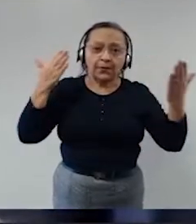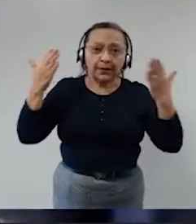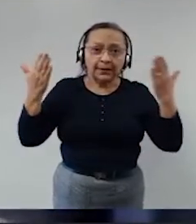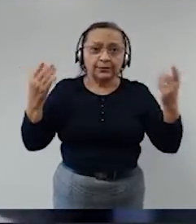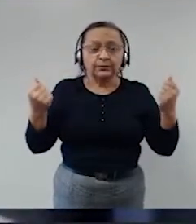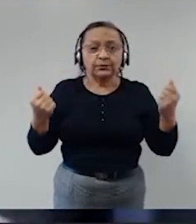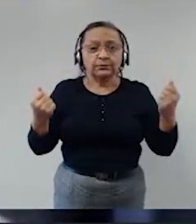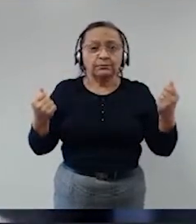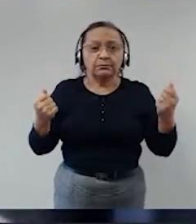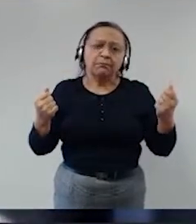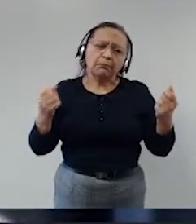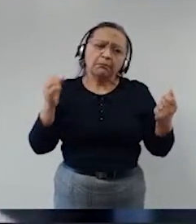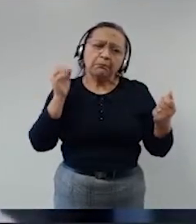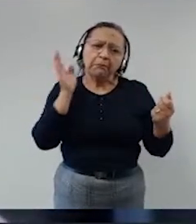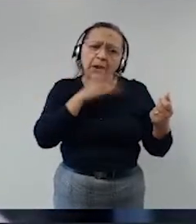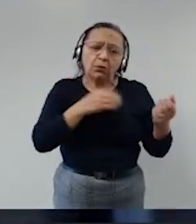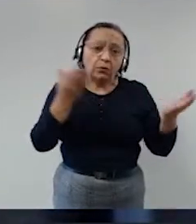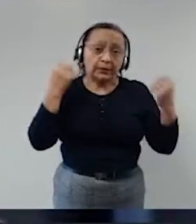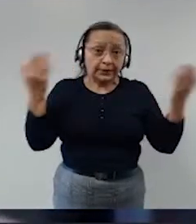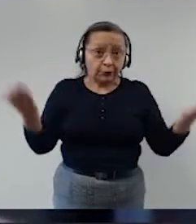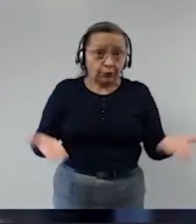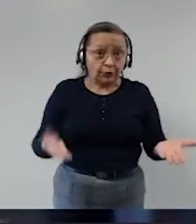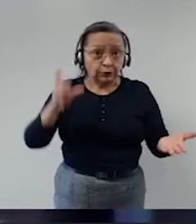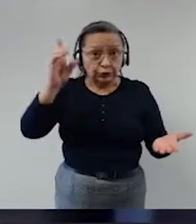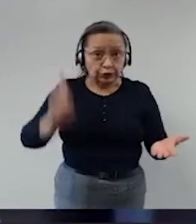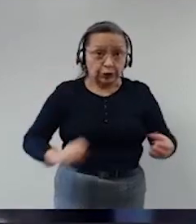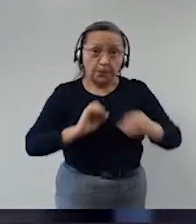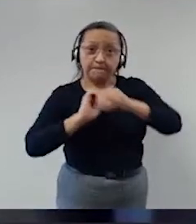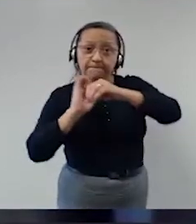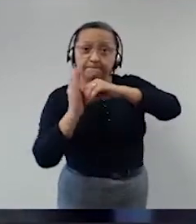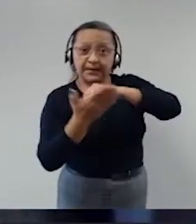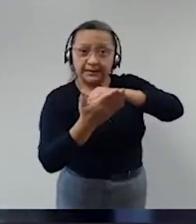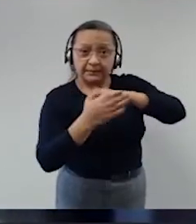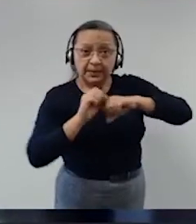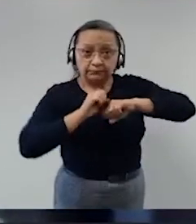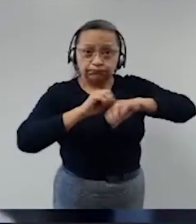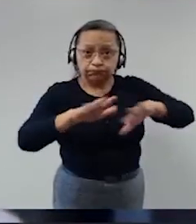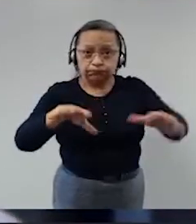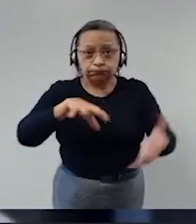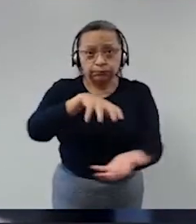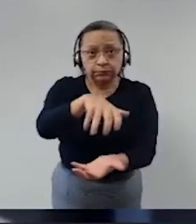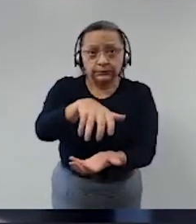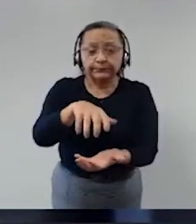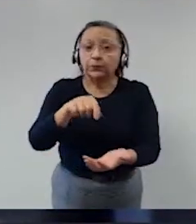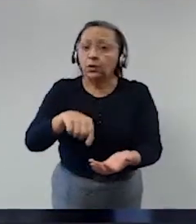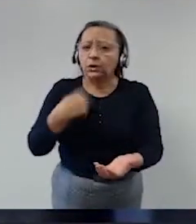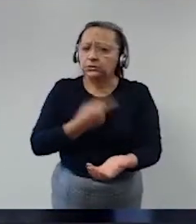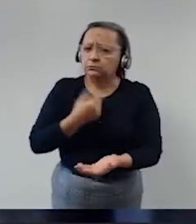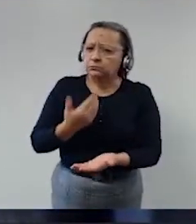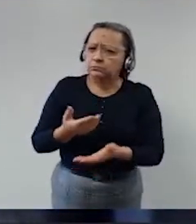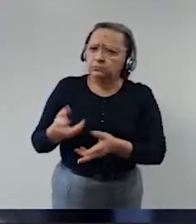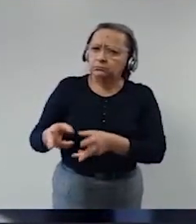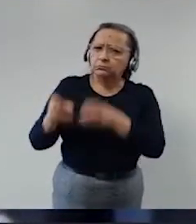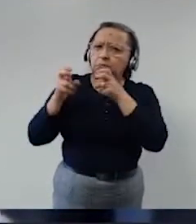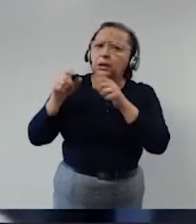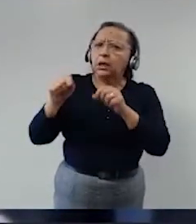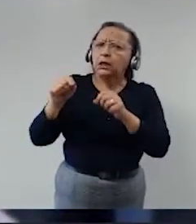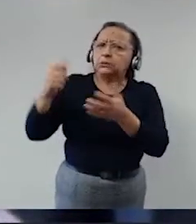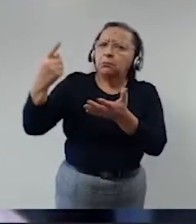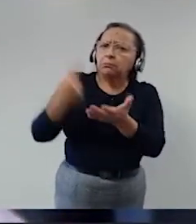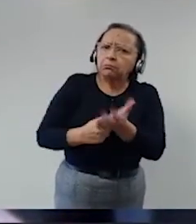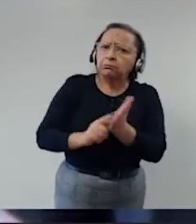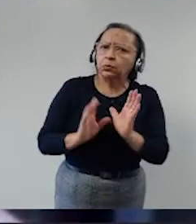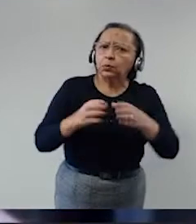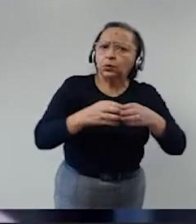mal comparando ao direito pandêmico, nós estamos observando que este alijamento do ente